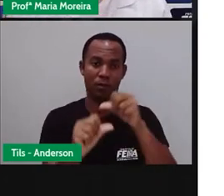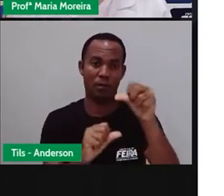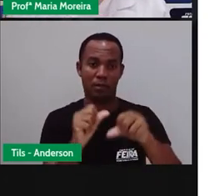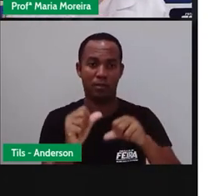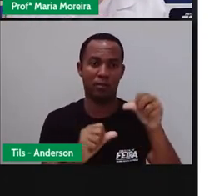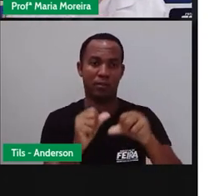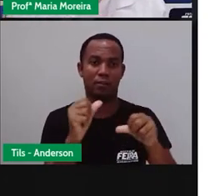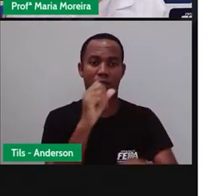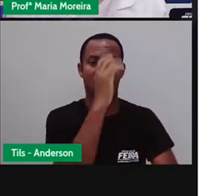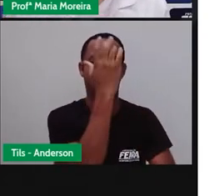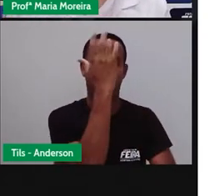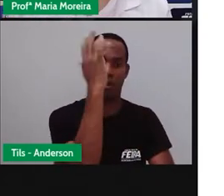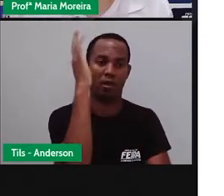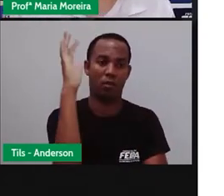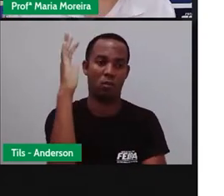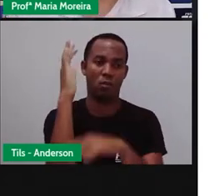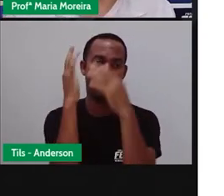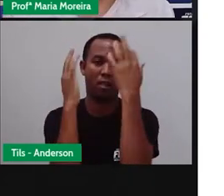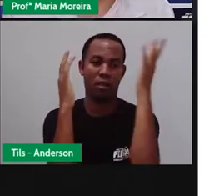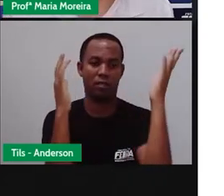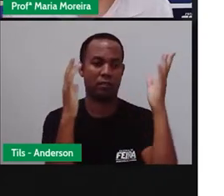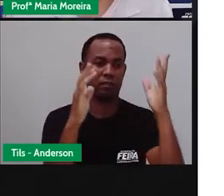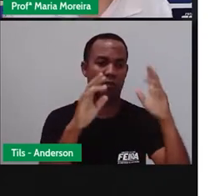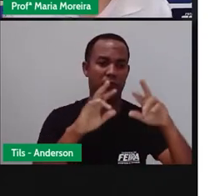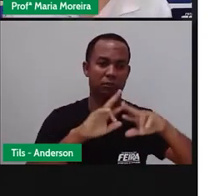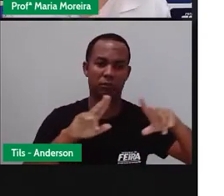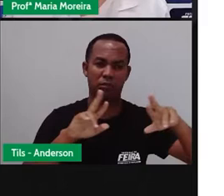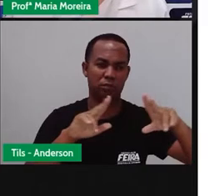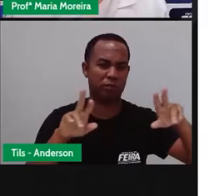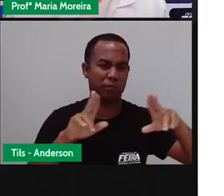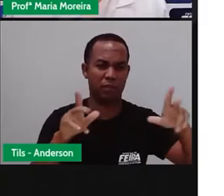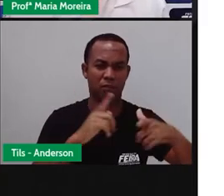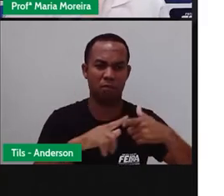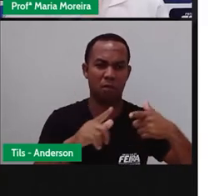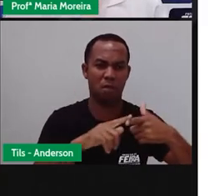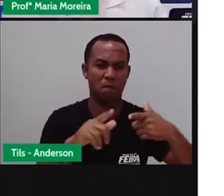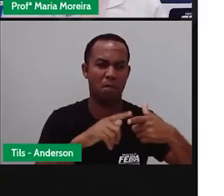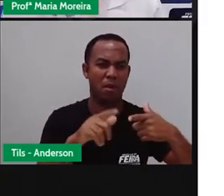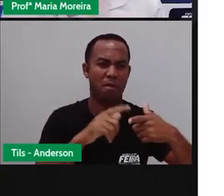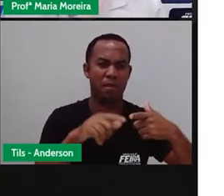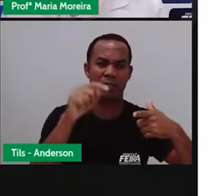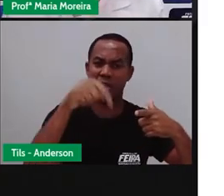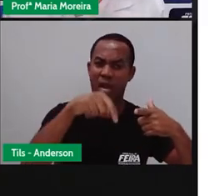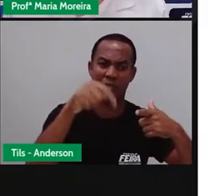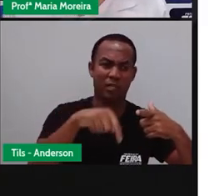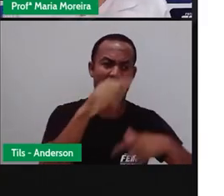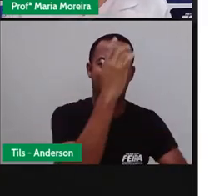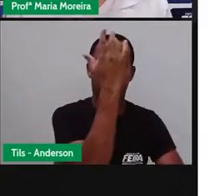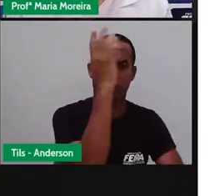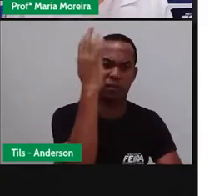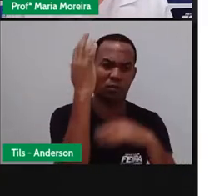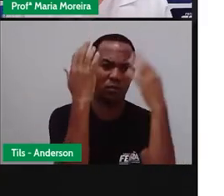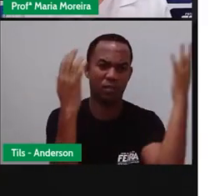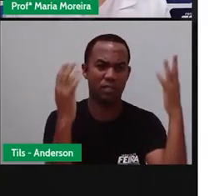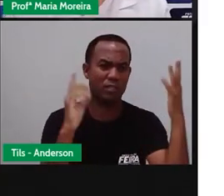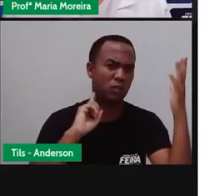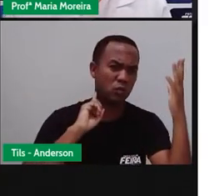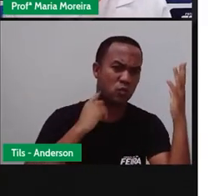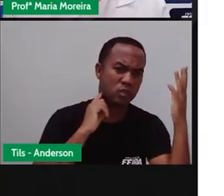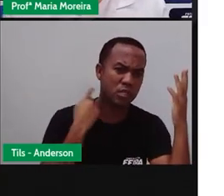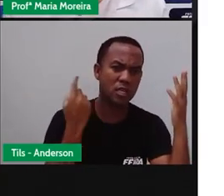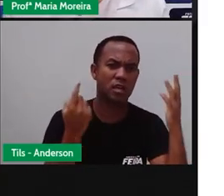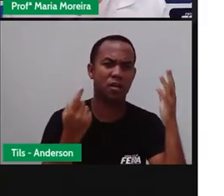da natureza acabam que desencadeando diversos problemas ambientais, como quem, como a